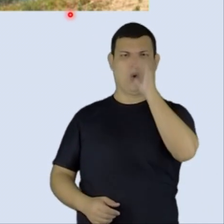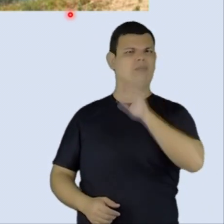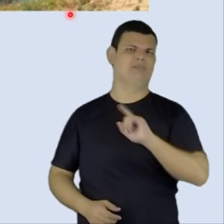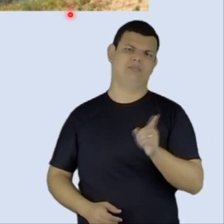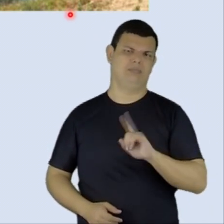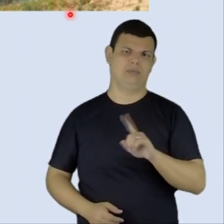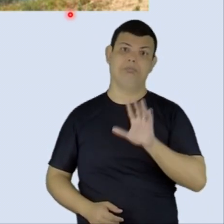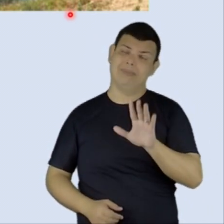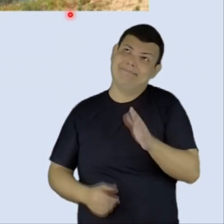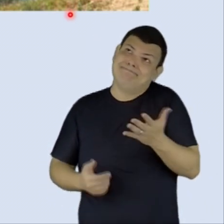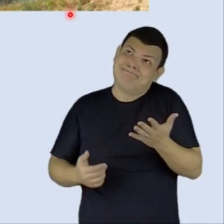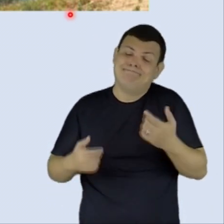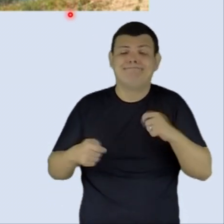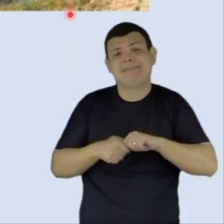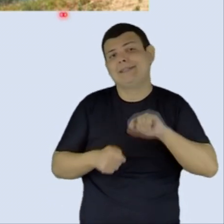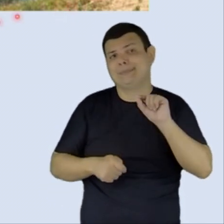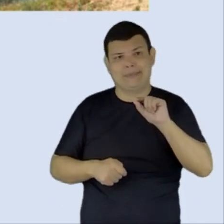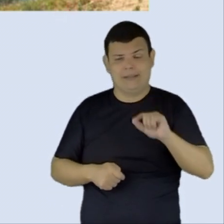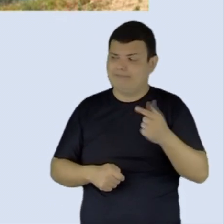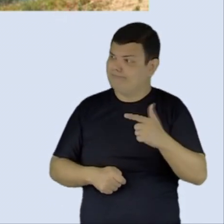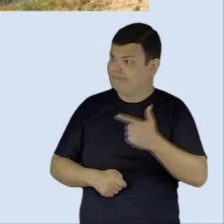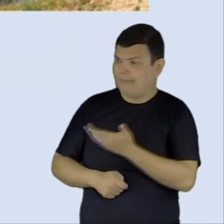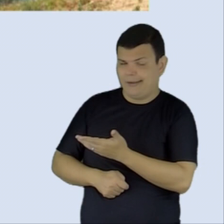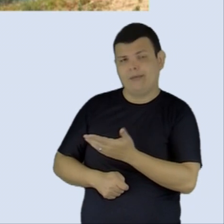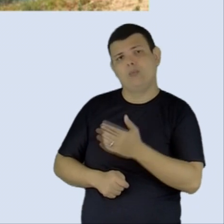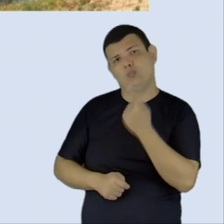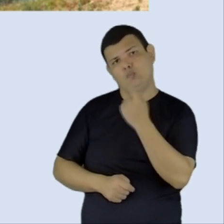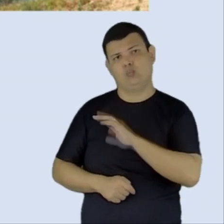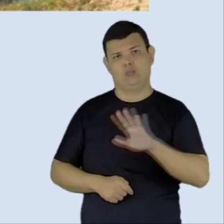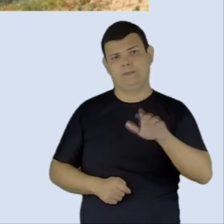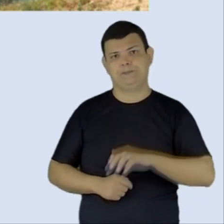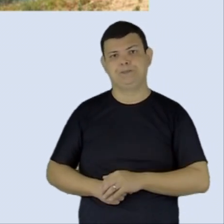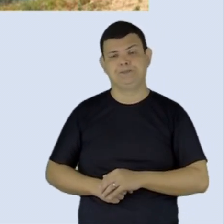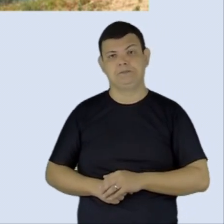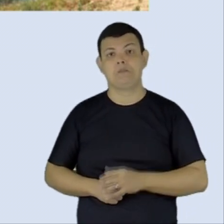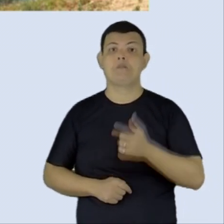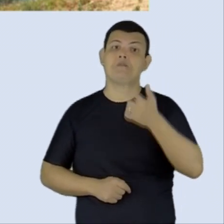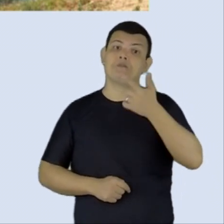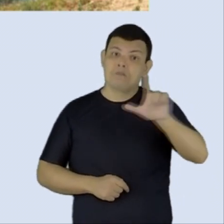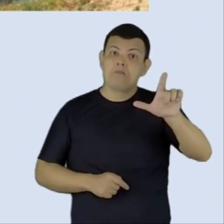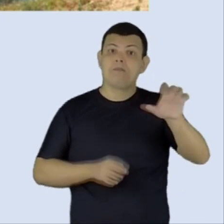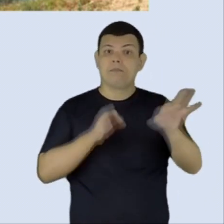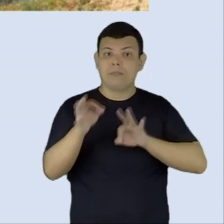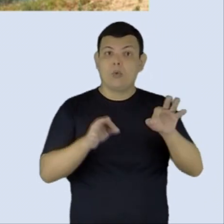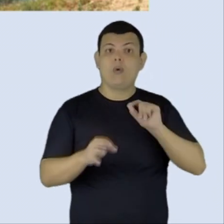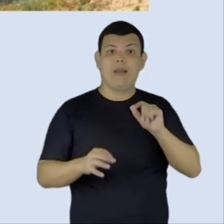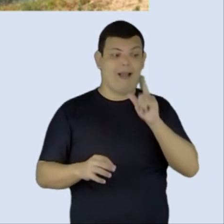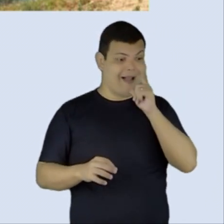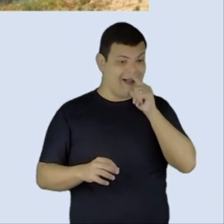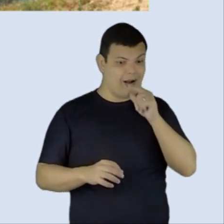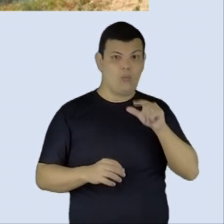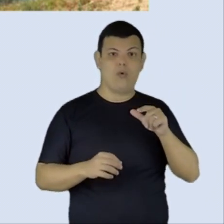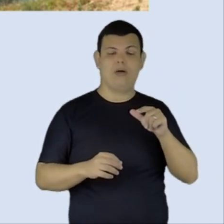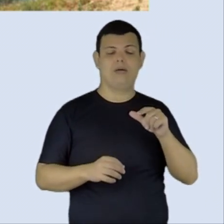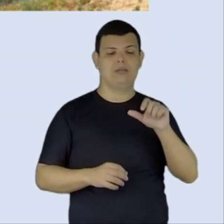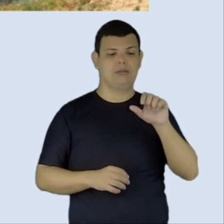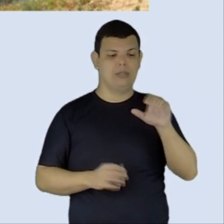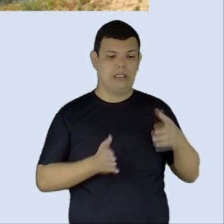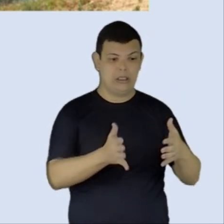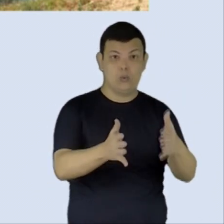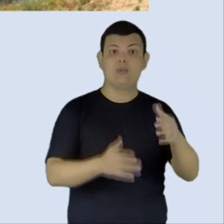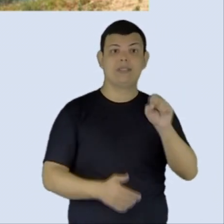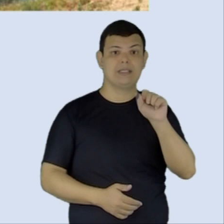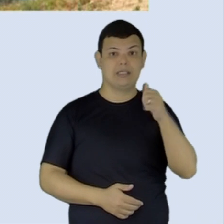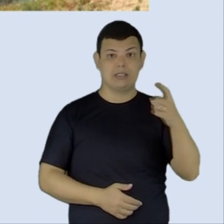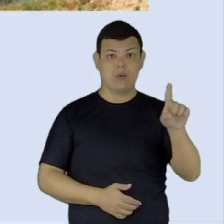mas é o que a população tem. Houve um outro projeto também, que foi a transposição das águas do Rio São Francisco, que a gente vai já acompanhar